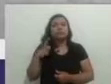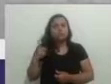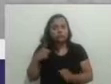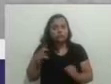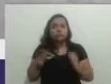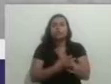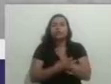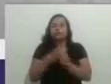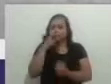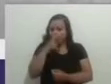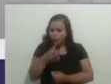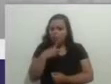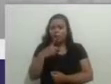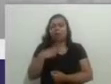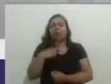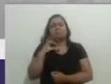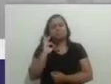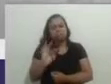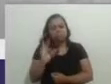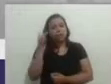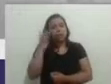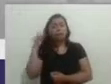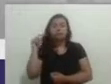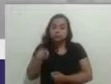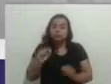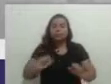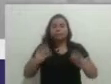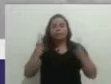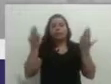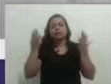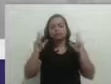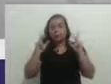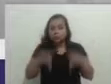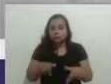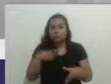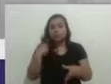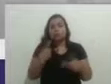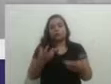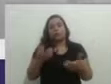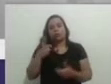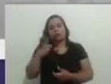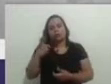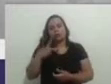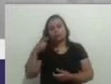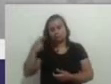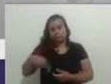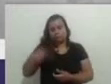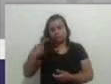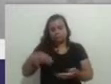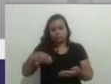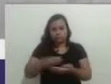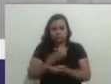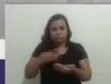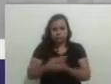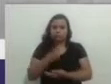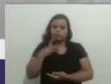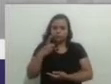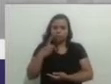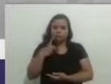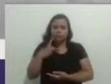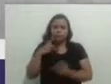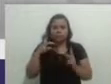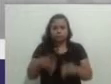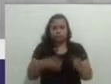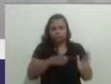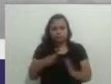eu acho que é esse tipo de festa que a gente deseja que Botucatu faça né esse tipo de